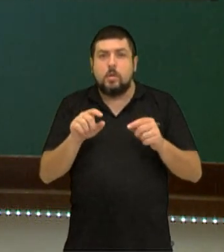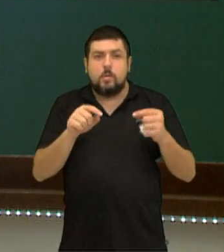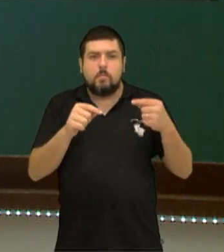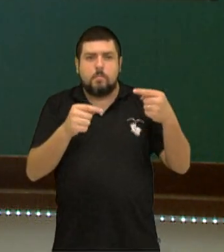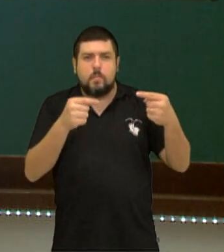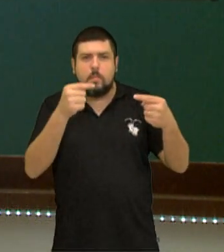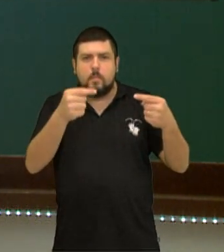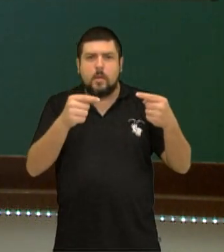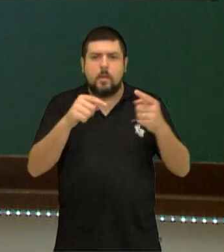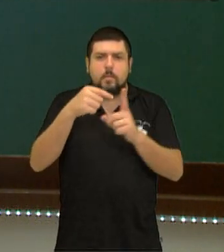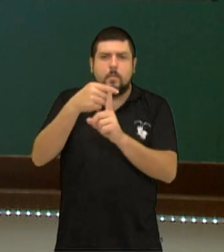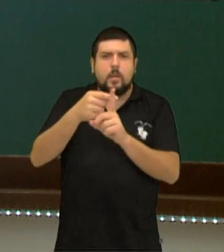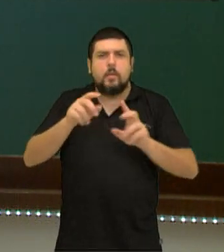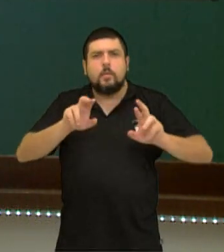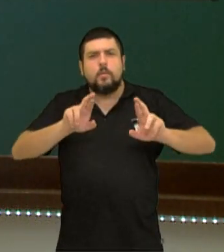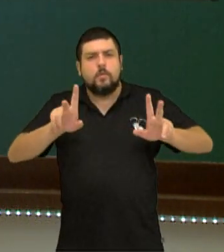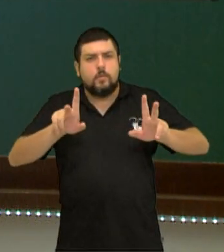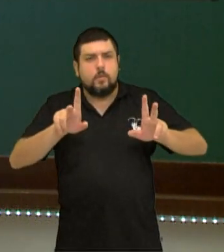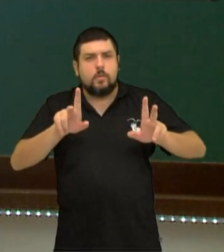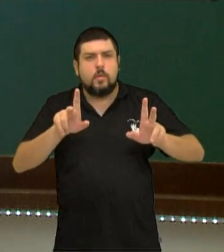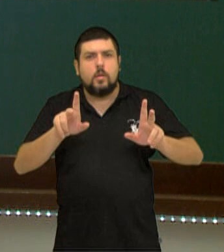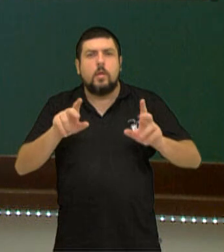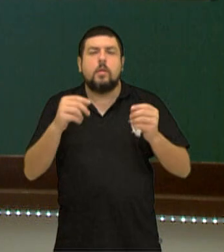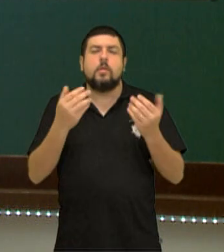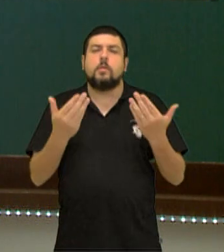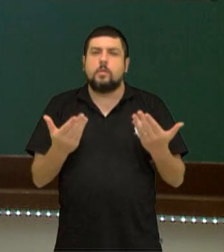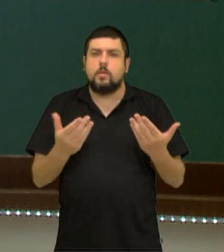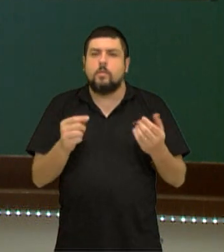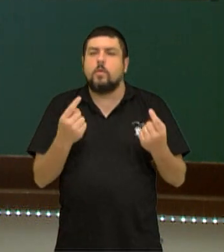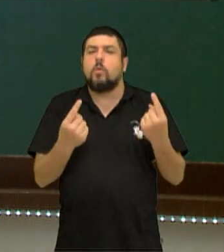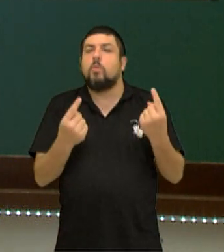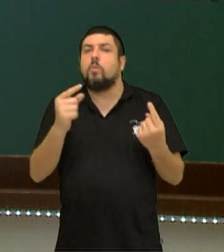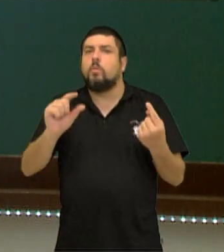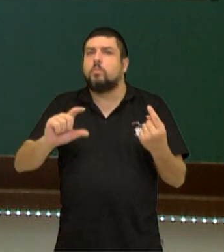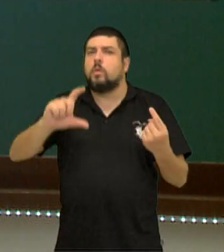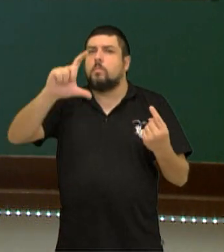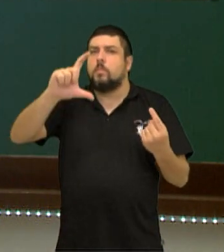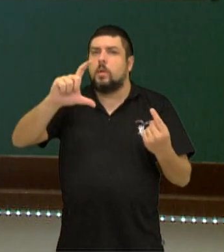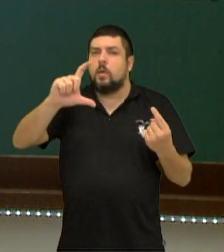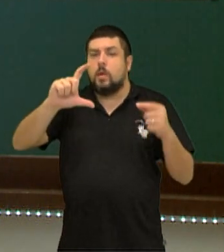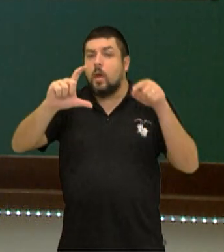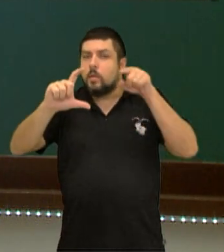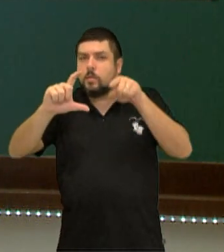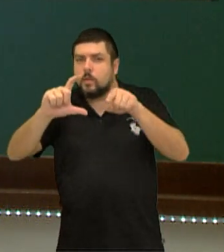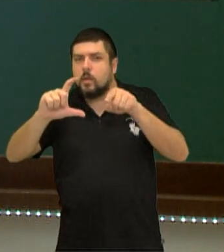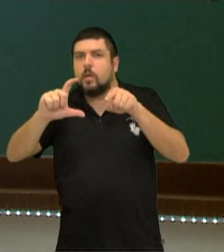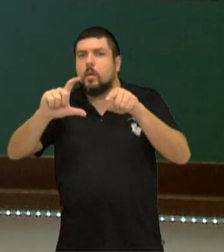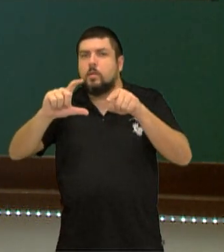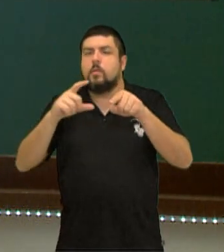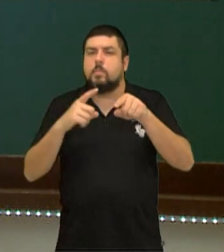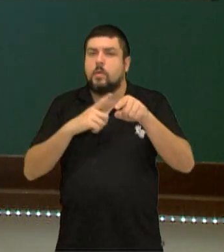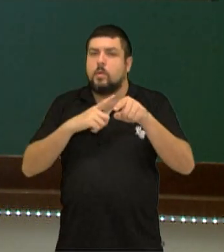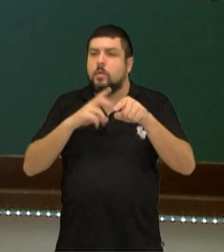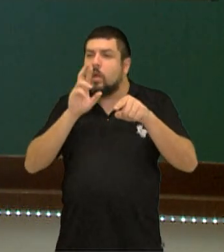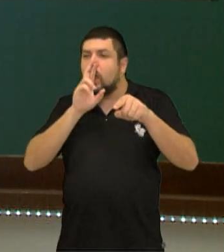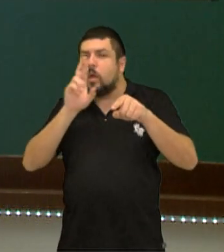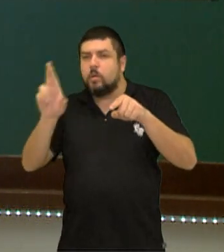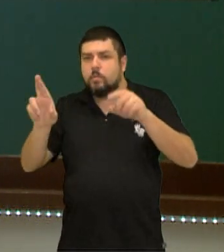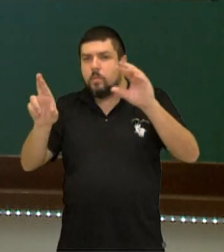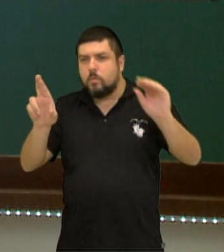diferentes para o sinal do maior número, ok? Ele vai definir o sinal do meu